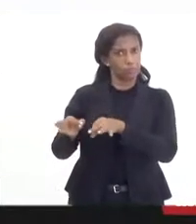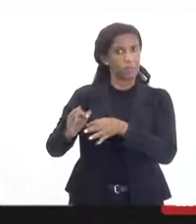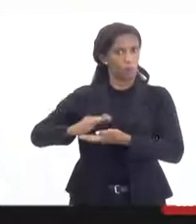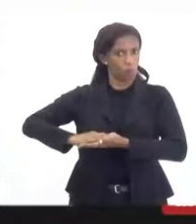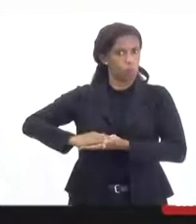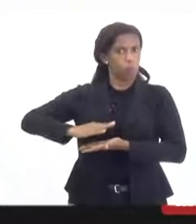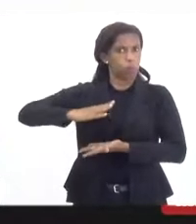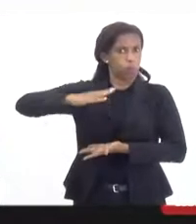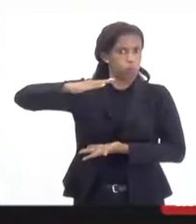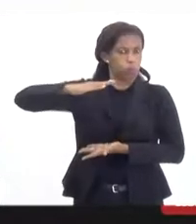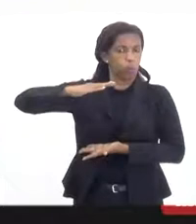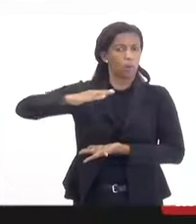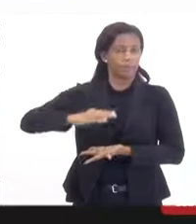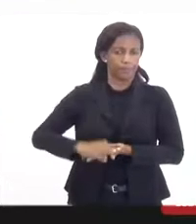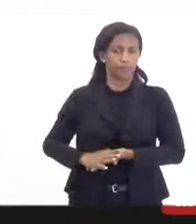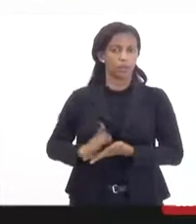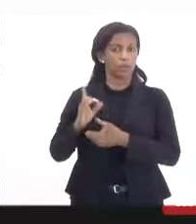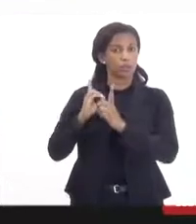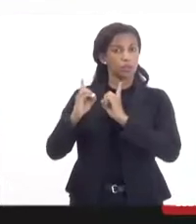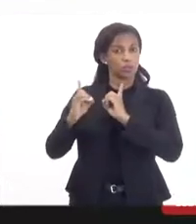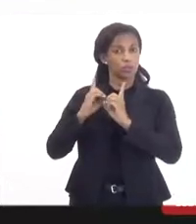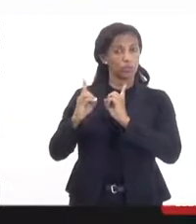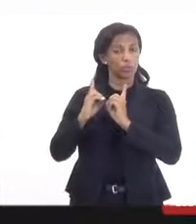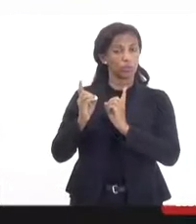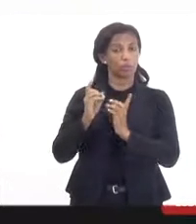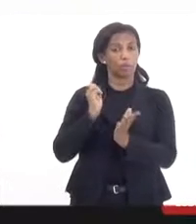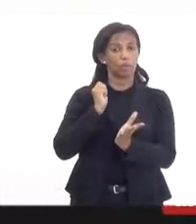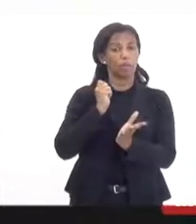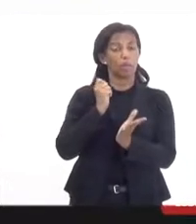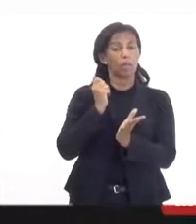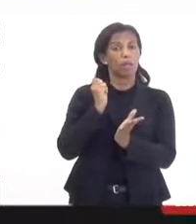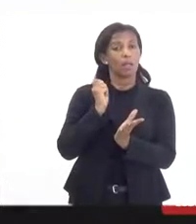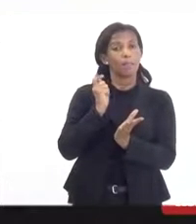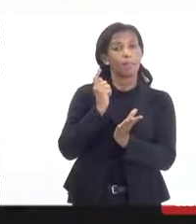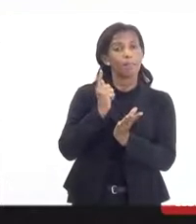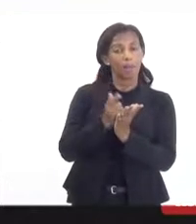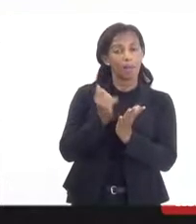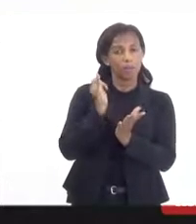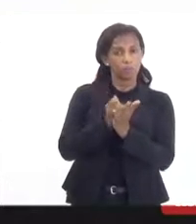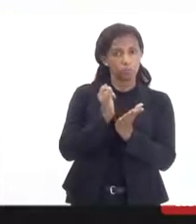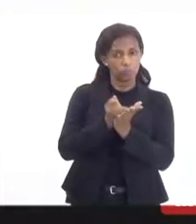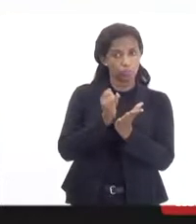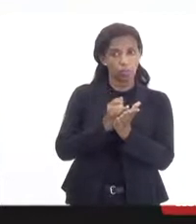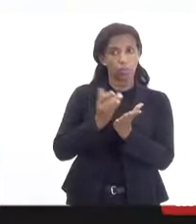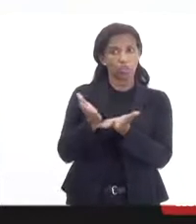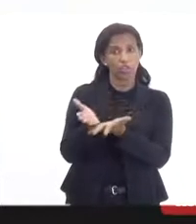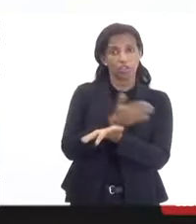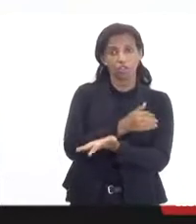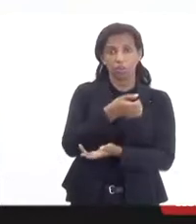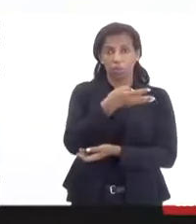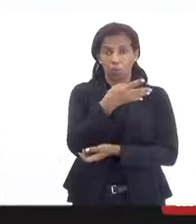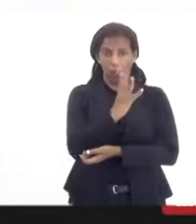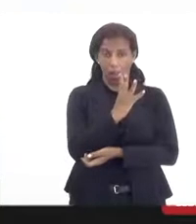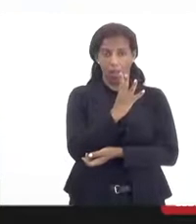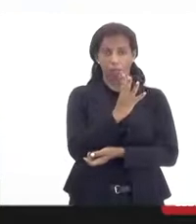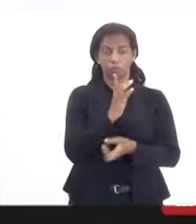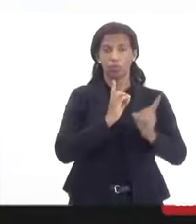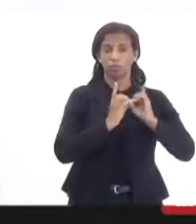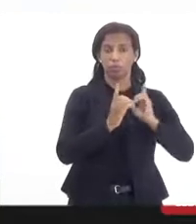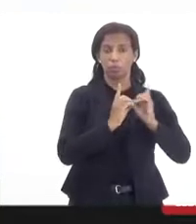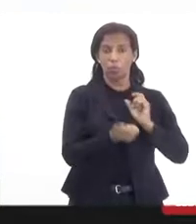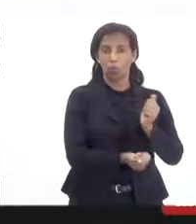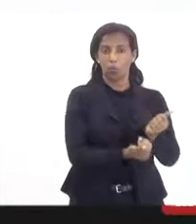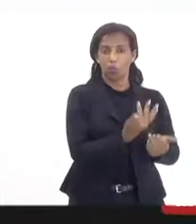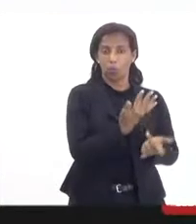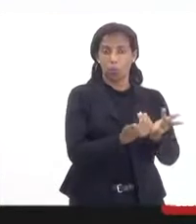grande, discutindo tributos estaduais. Tirando 4 que discutem taxa de incêndio, condicionalidade do